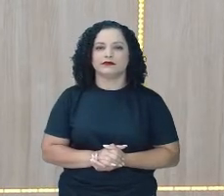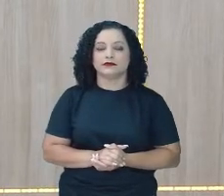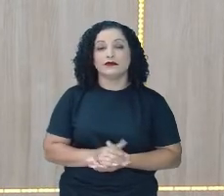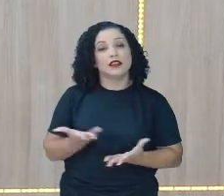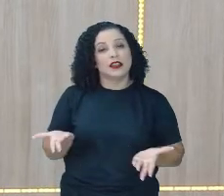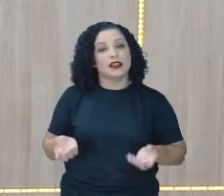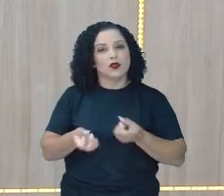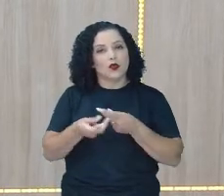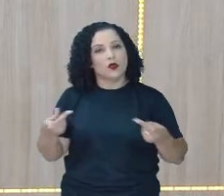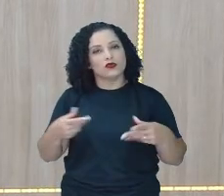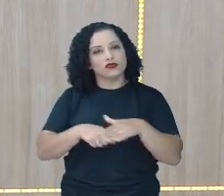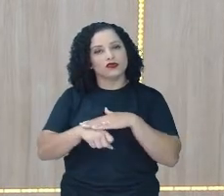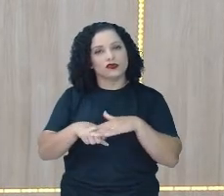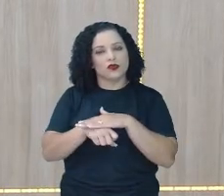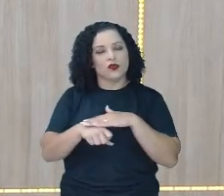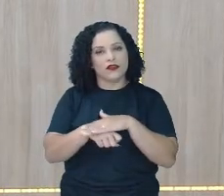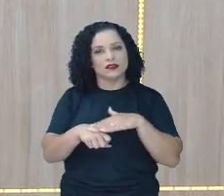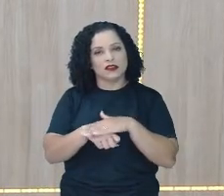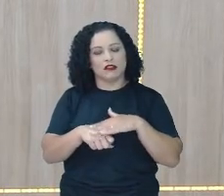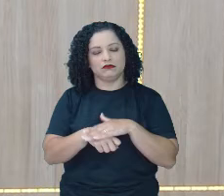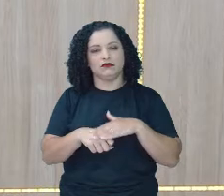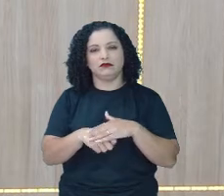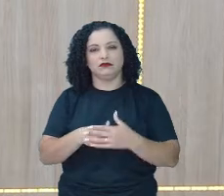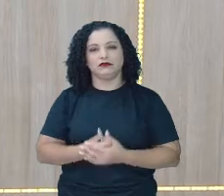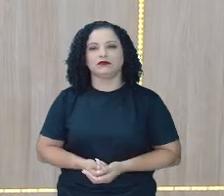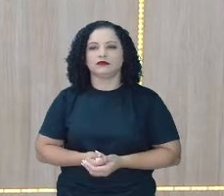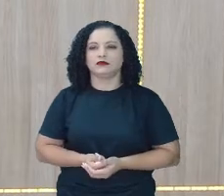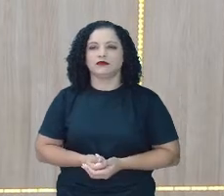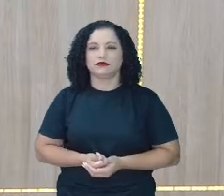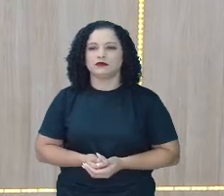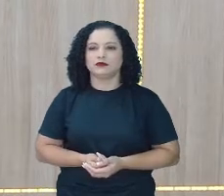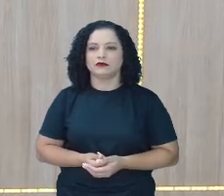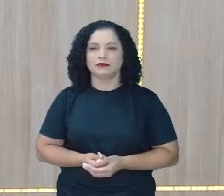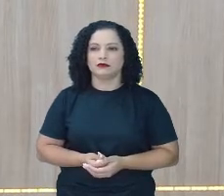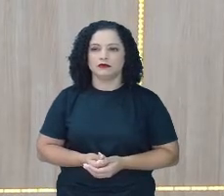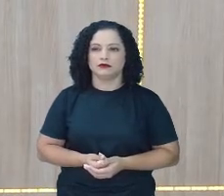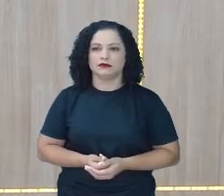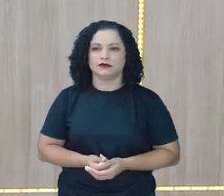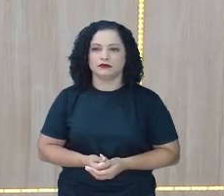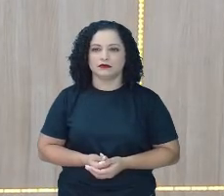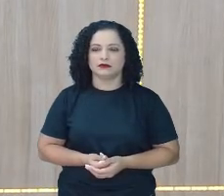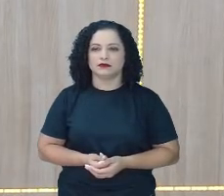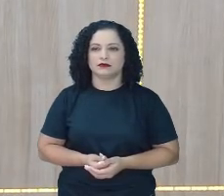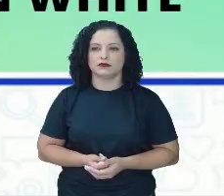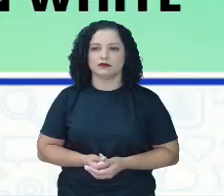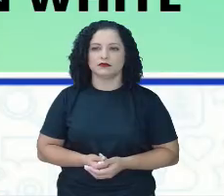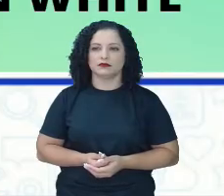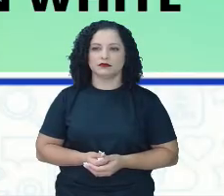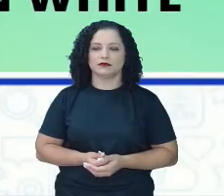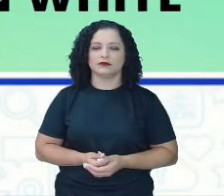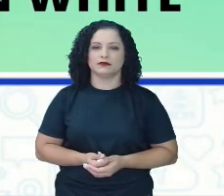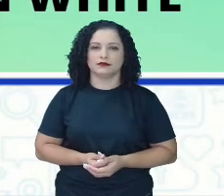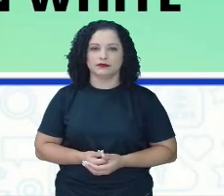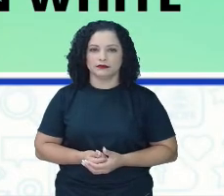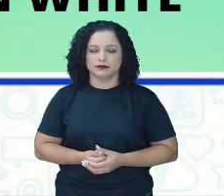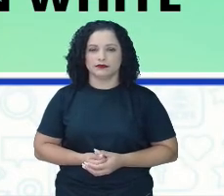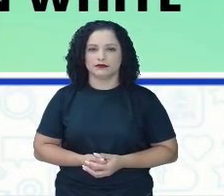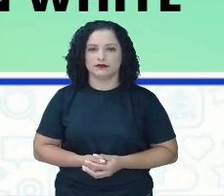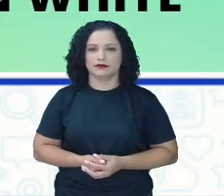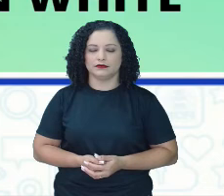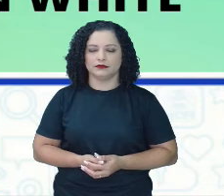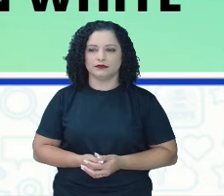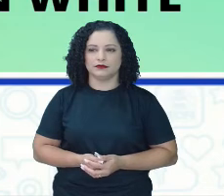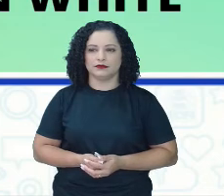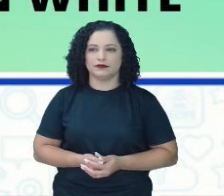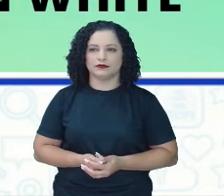conversar ou comentar na frente de um outro alguém. Professor André, em inglês agora com o senhor. Friends are the ones in